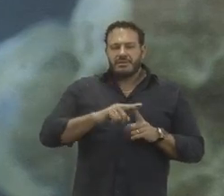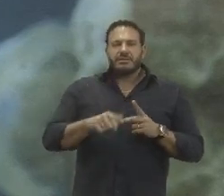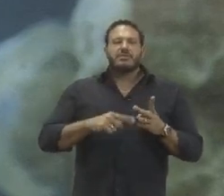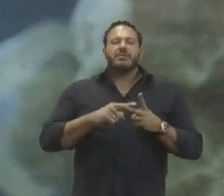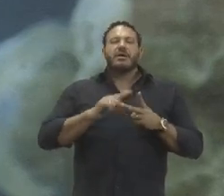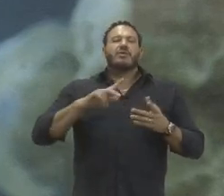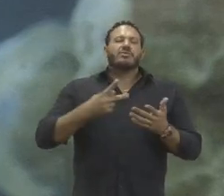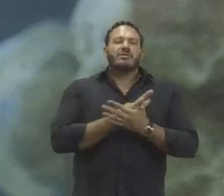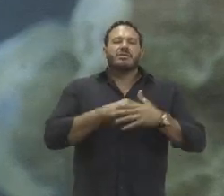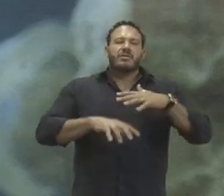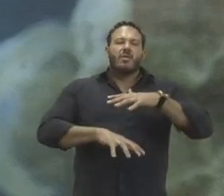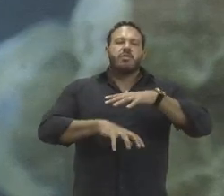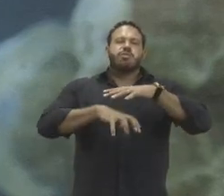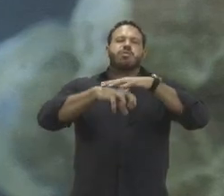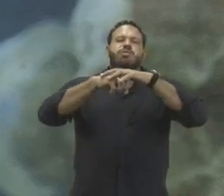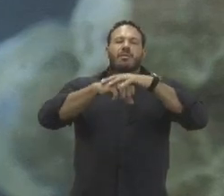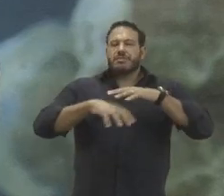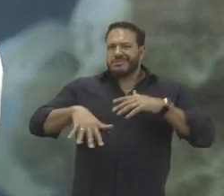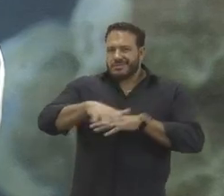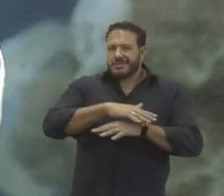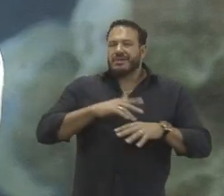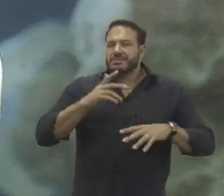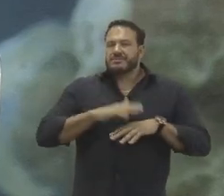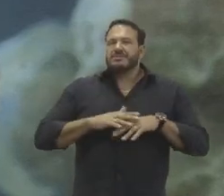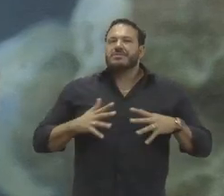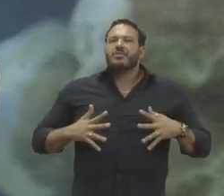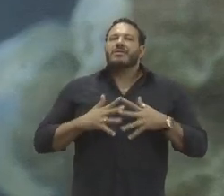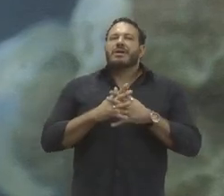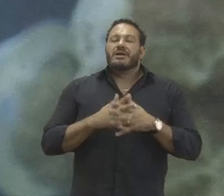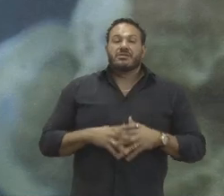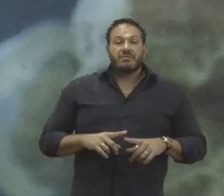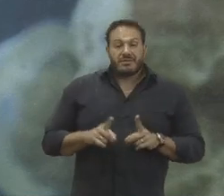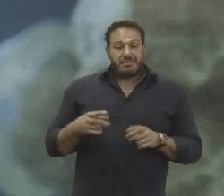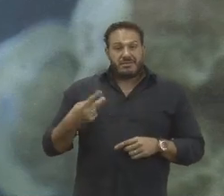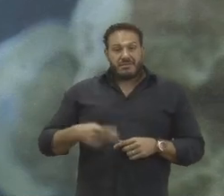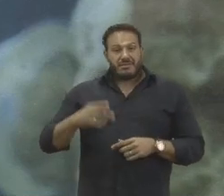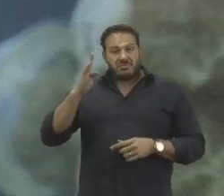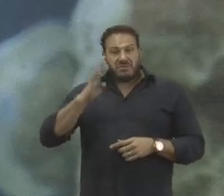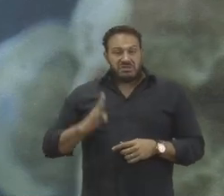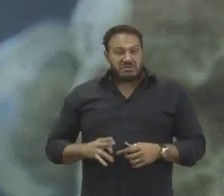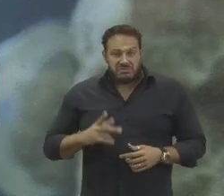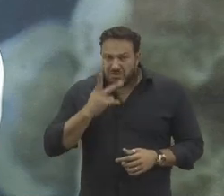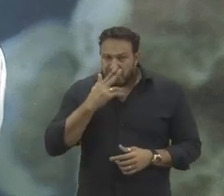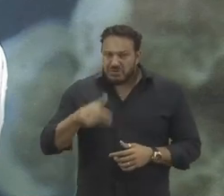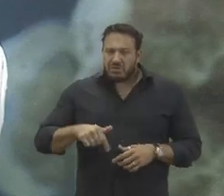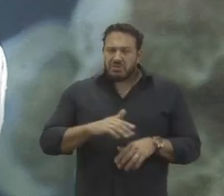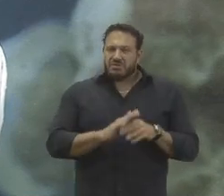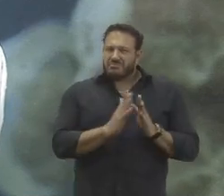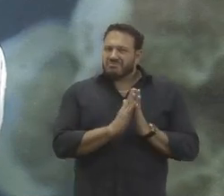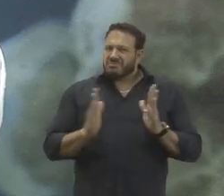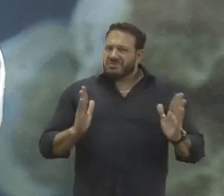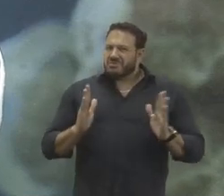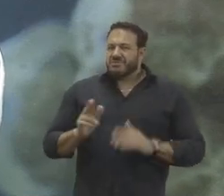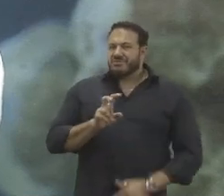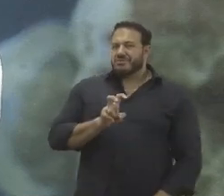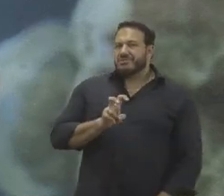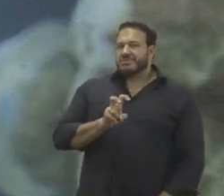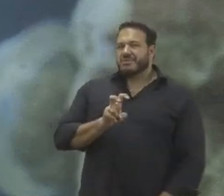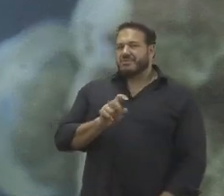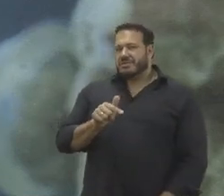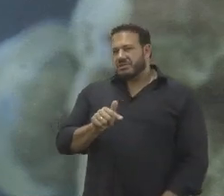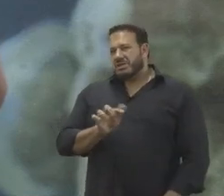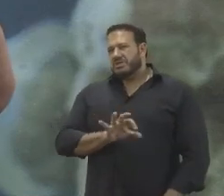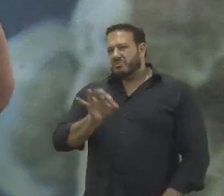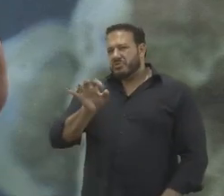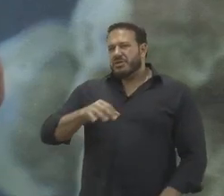estufa enfim é é muito mais complexo isso né agora no Brasil por exemplo acho que tá na faixa dos 57% nossas